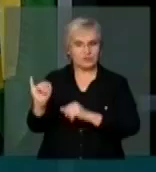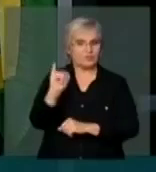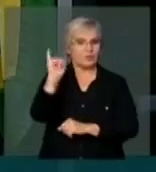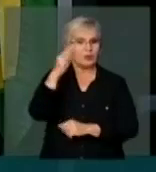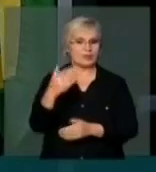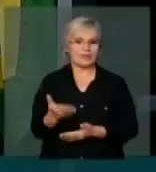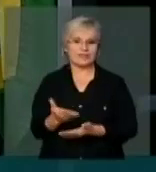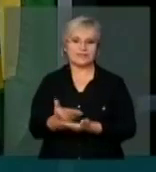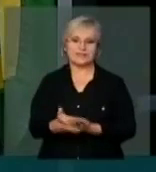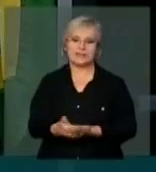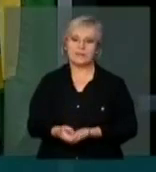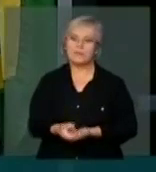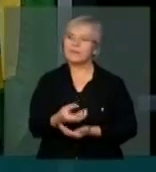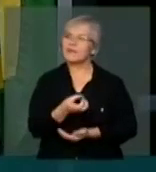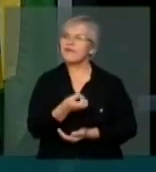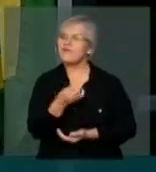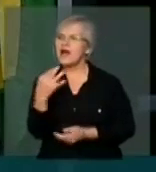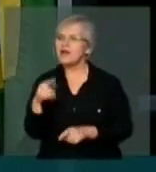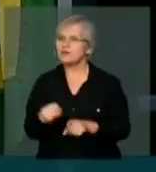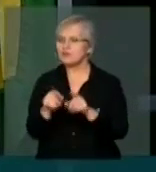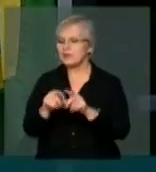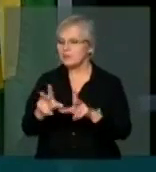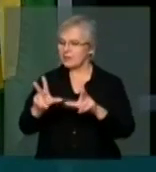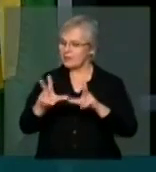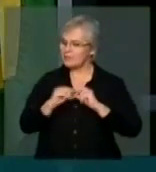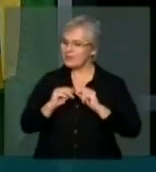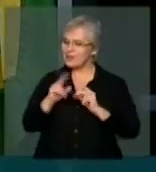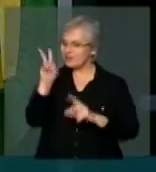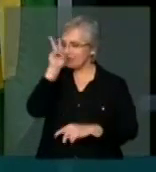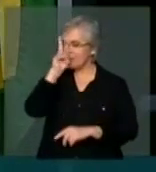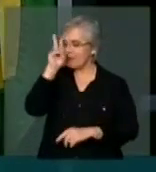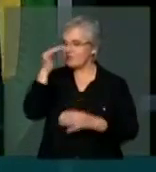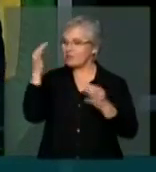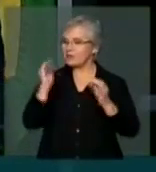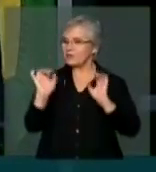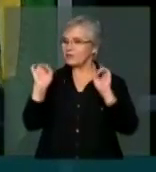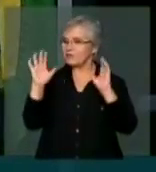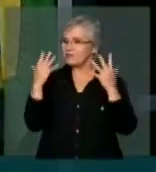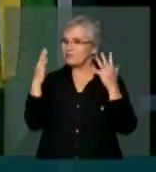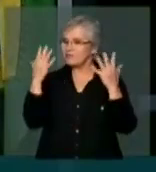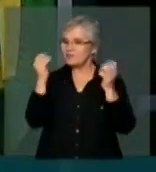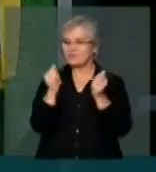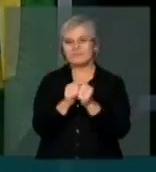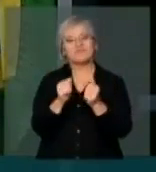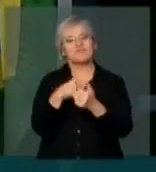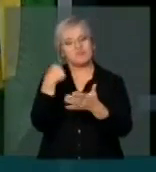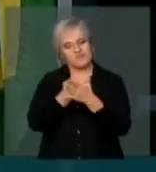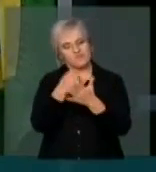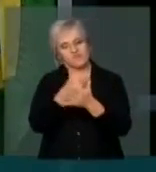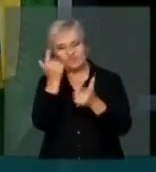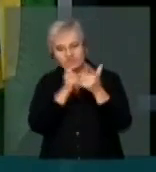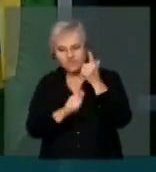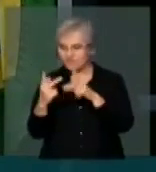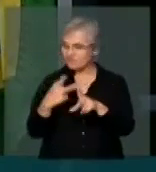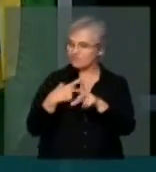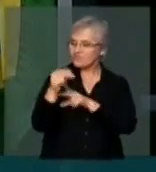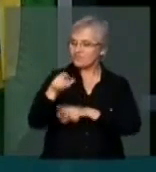Deles, outros merecem citação expressa, cuja retórica imbatível conquistou o apoio do